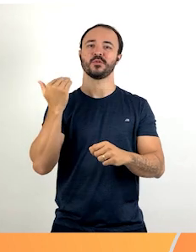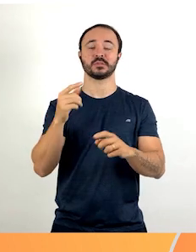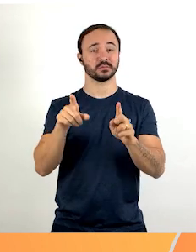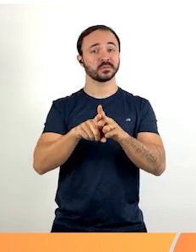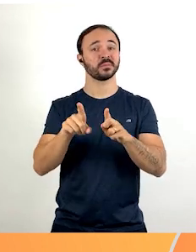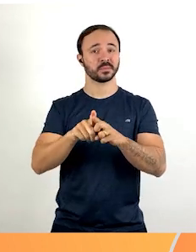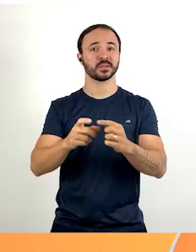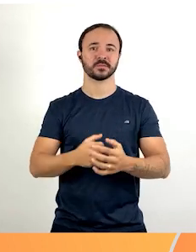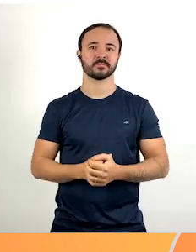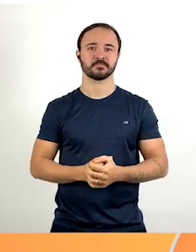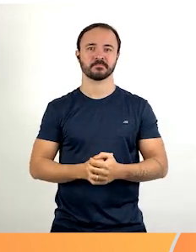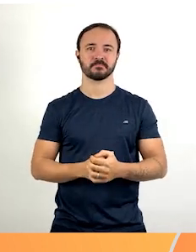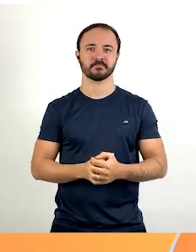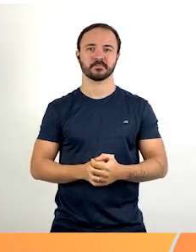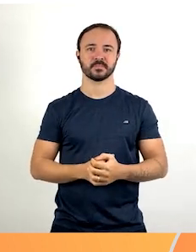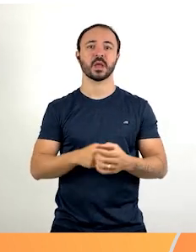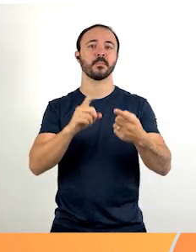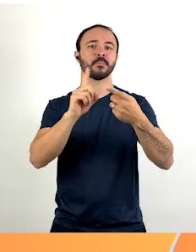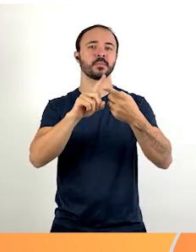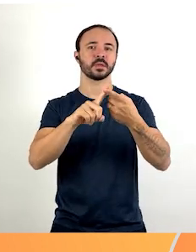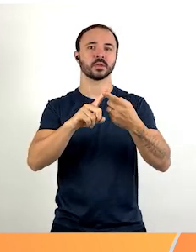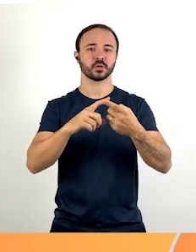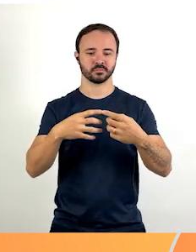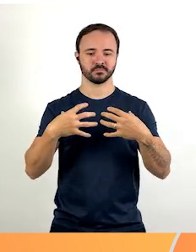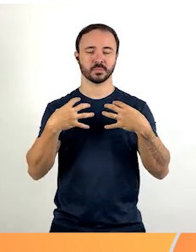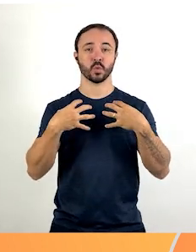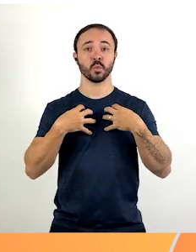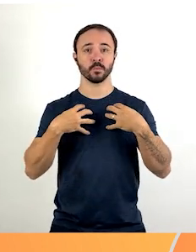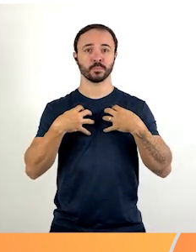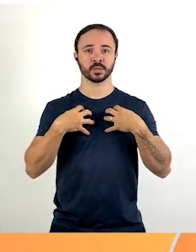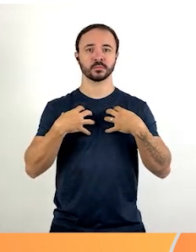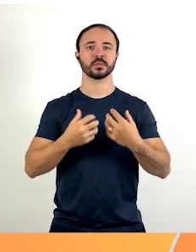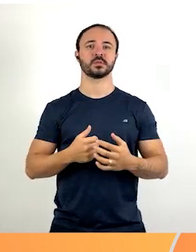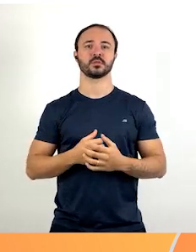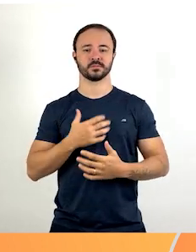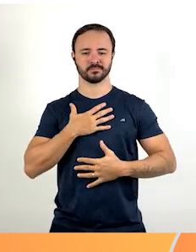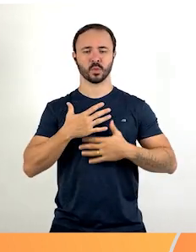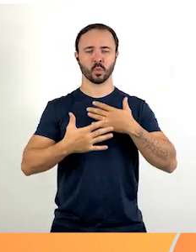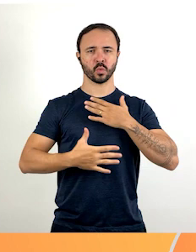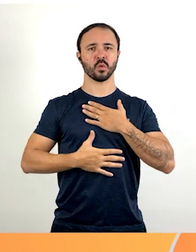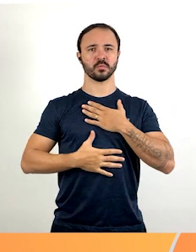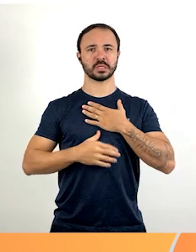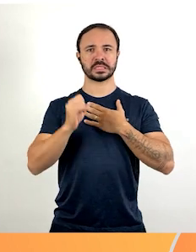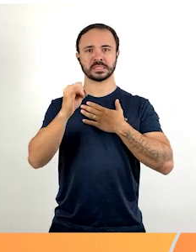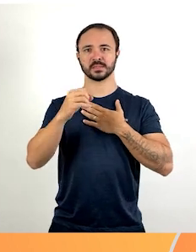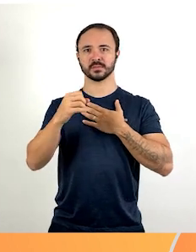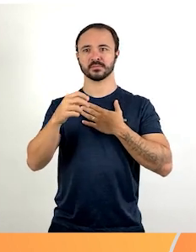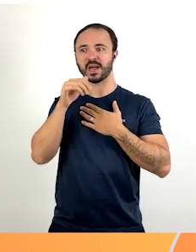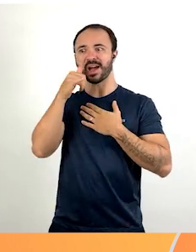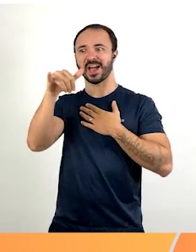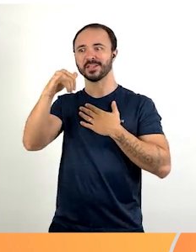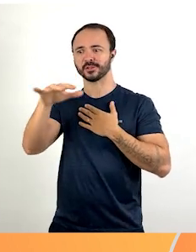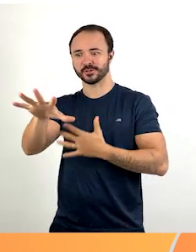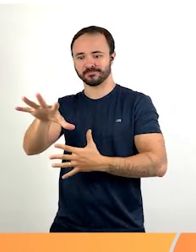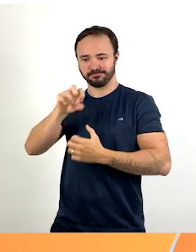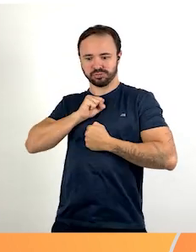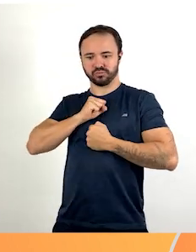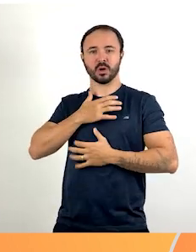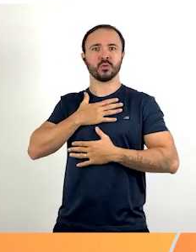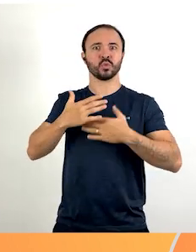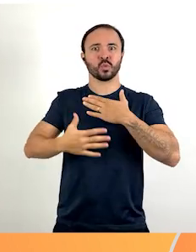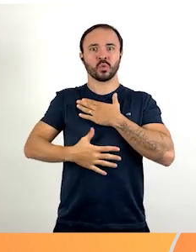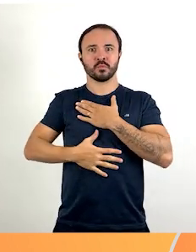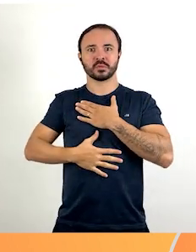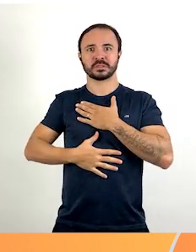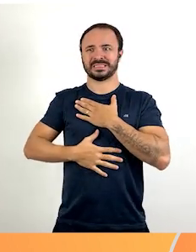de, primeiro, contração dos músculos peitorais. Quando você fornece uma alta corrente elétrica por um sistema, corpo humano, nós